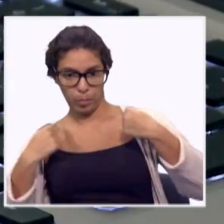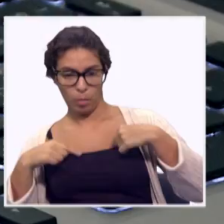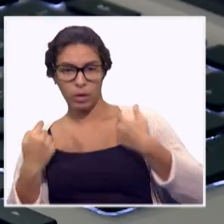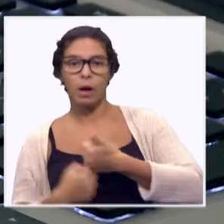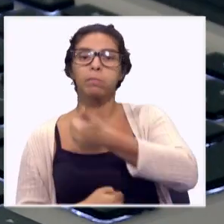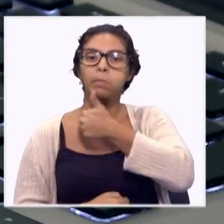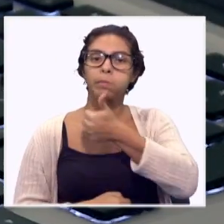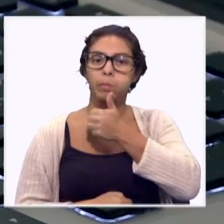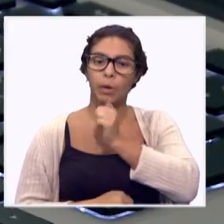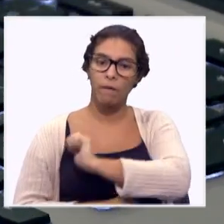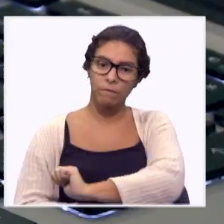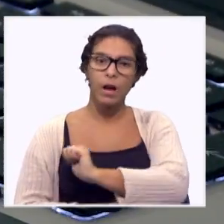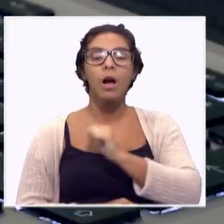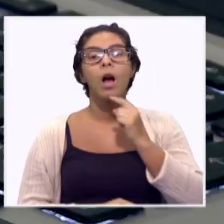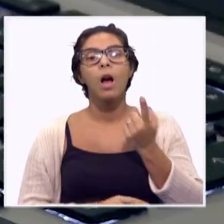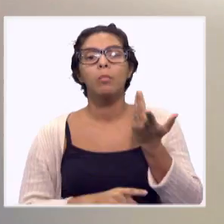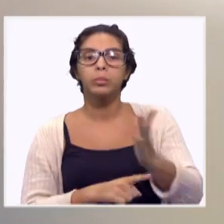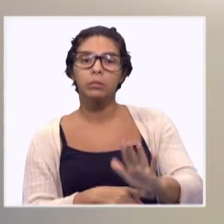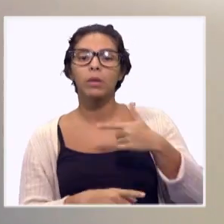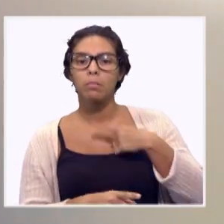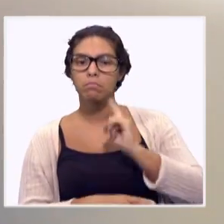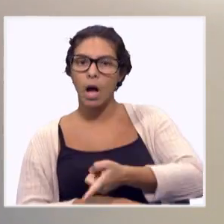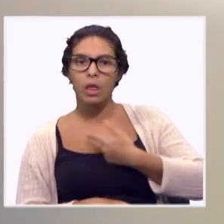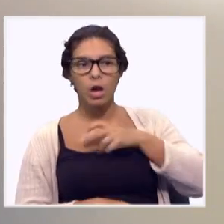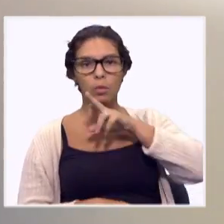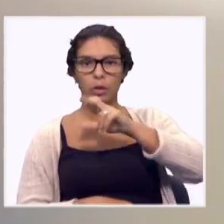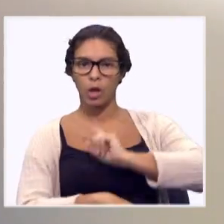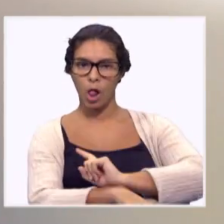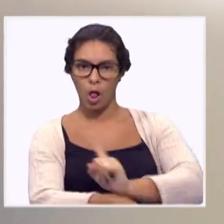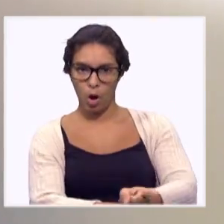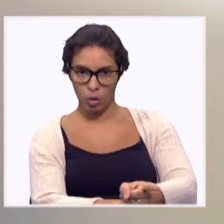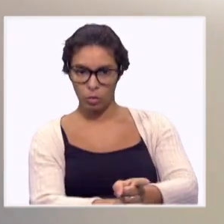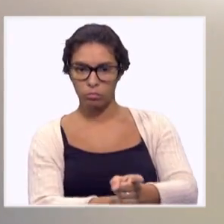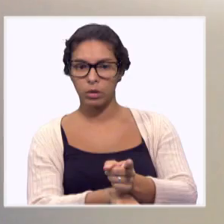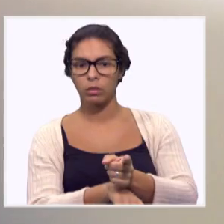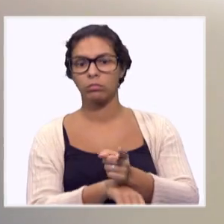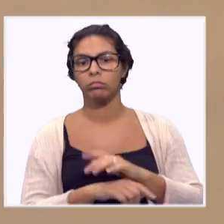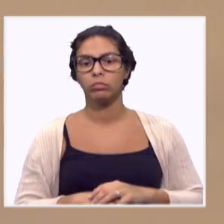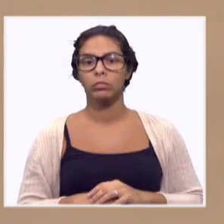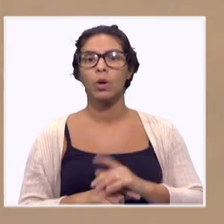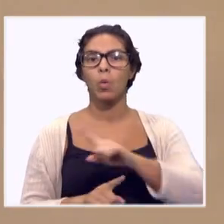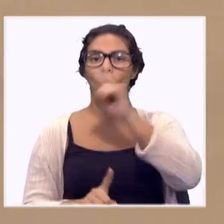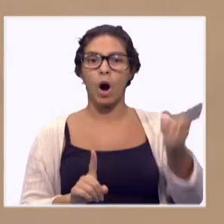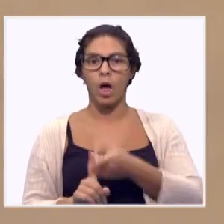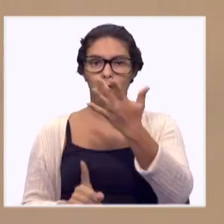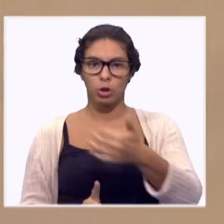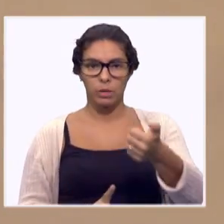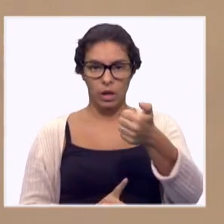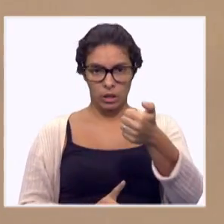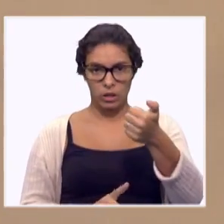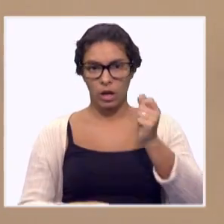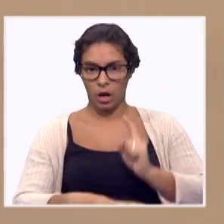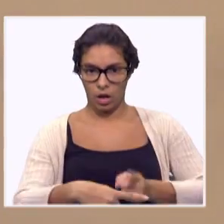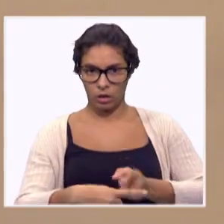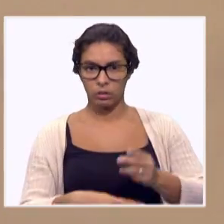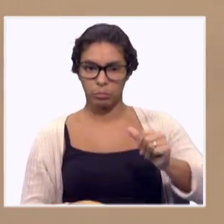de tomar as suas próprias decisões. Ser freelancer exige respostas rápidas e imediatas. Foi em 2015,